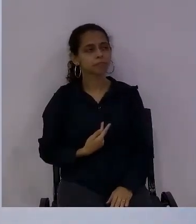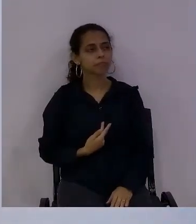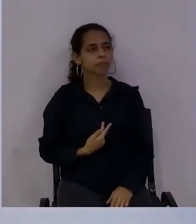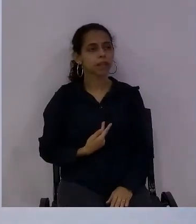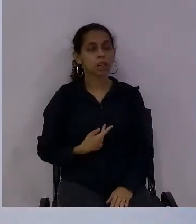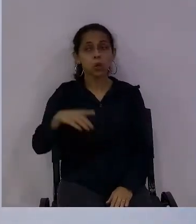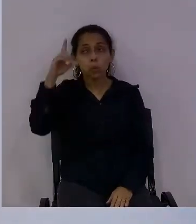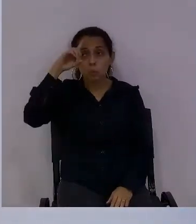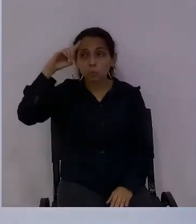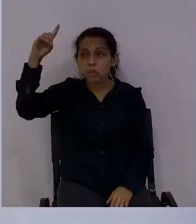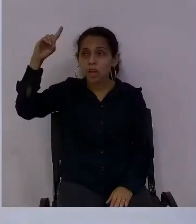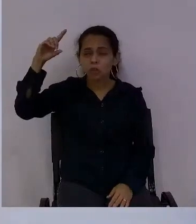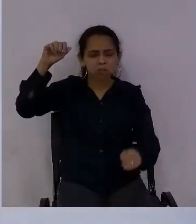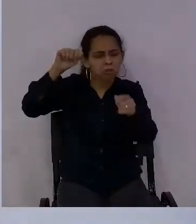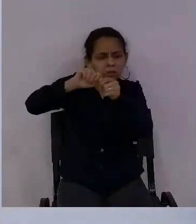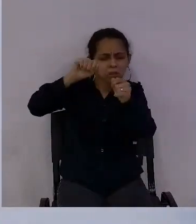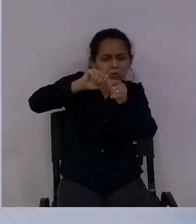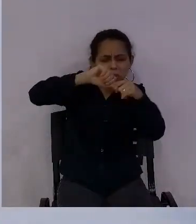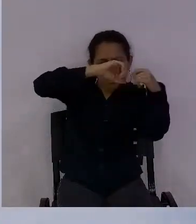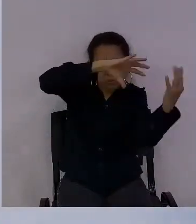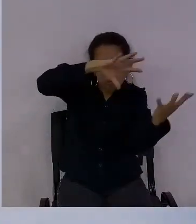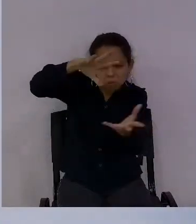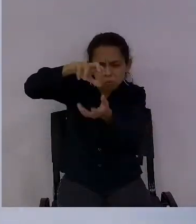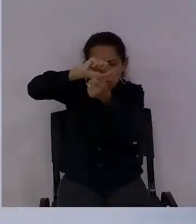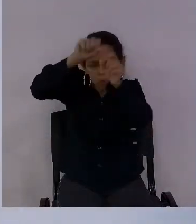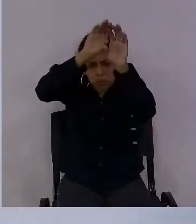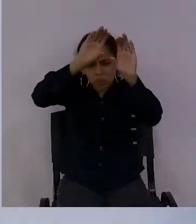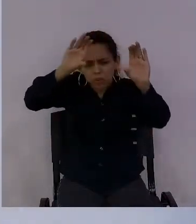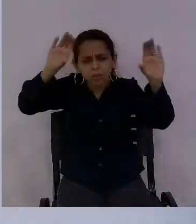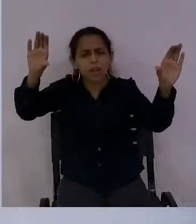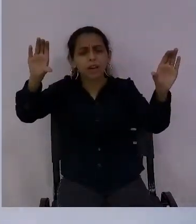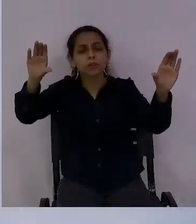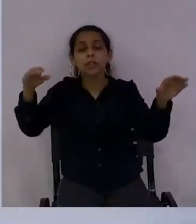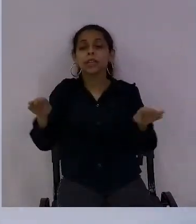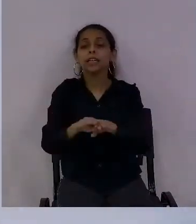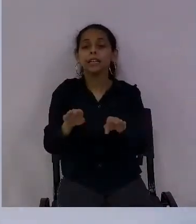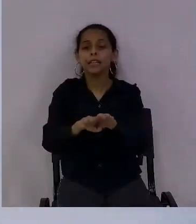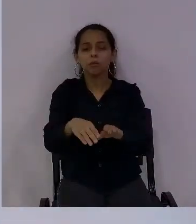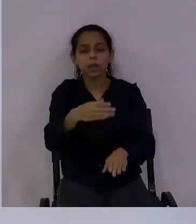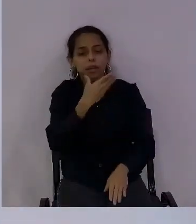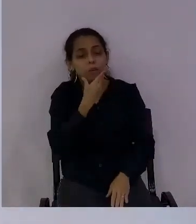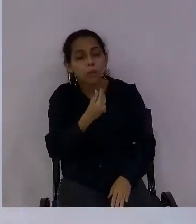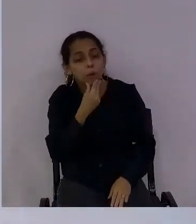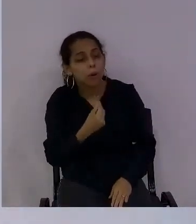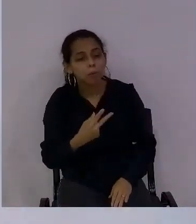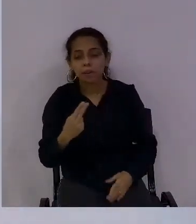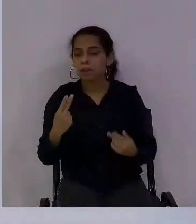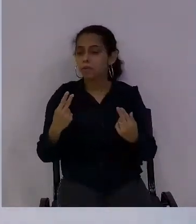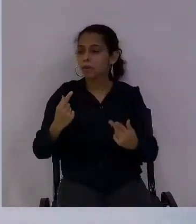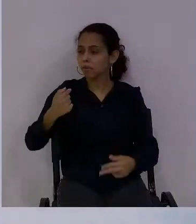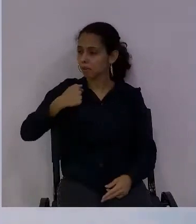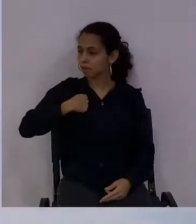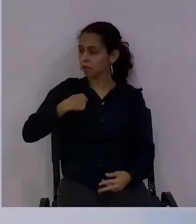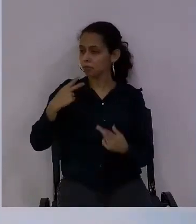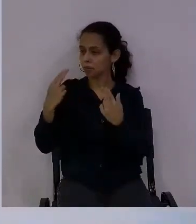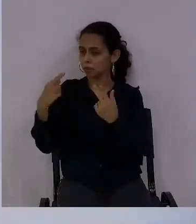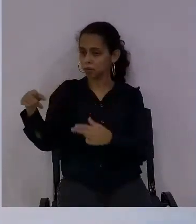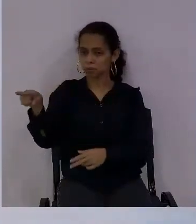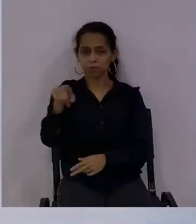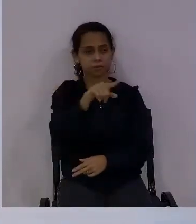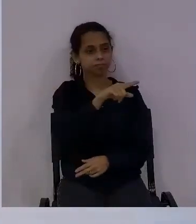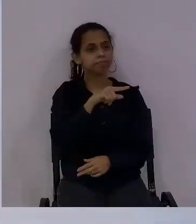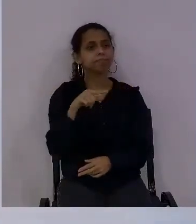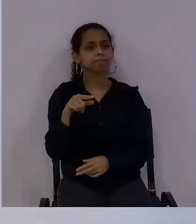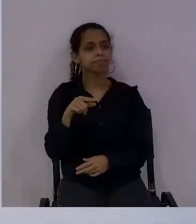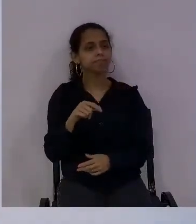Deus criador dos céus e da terra, também ele é homem como eu e você. Jesus